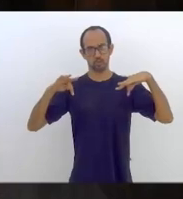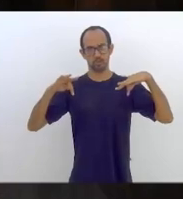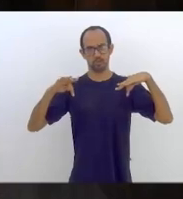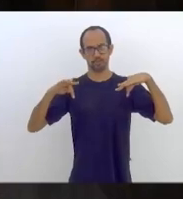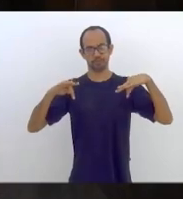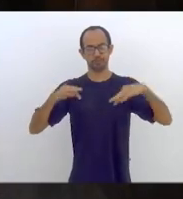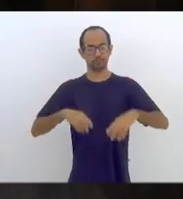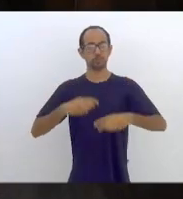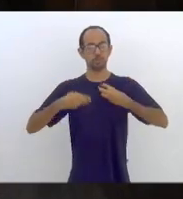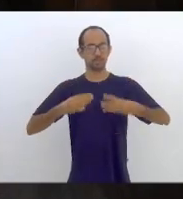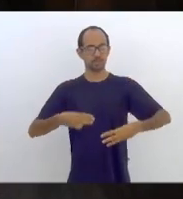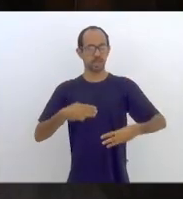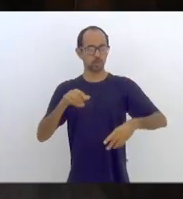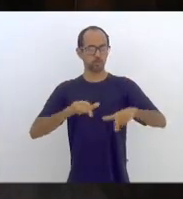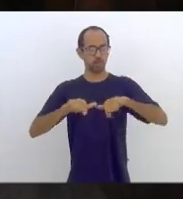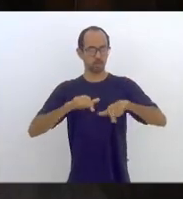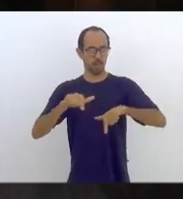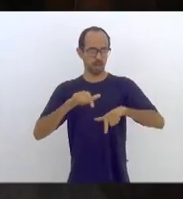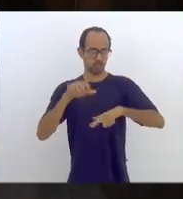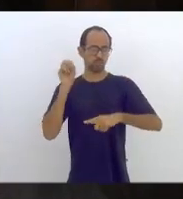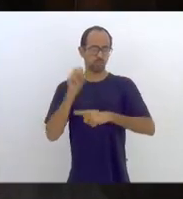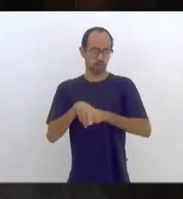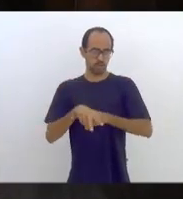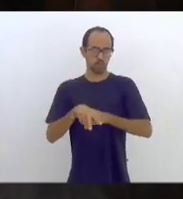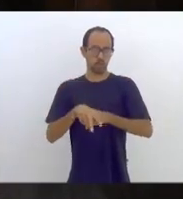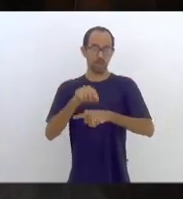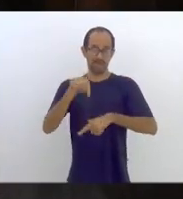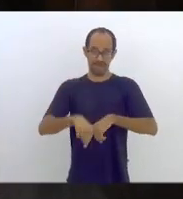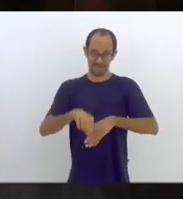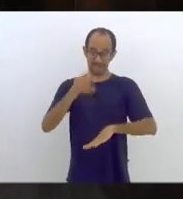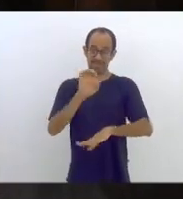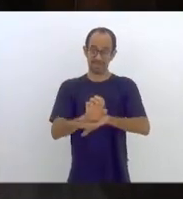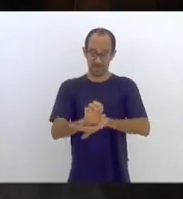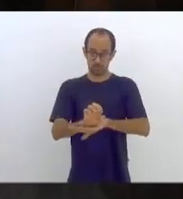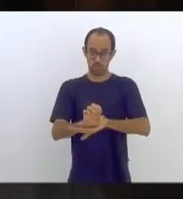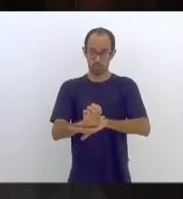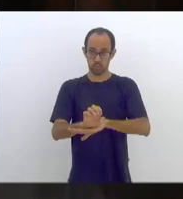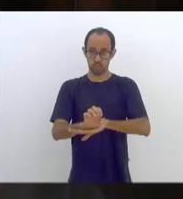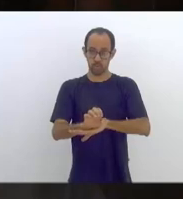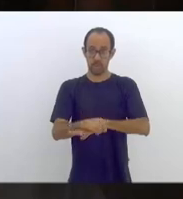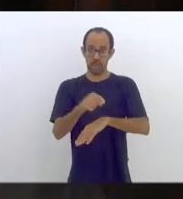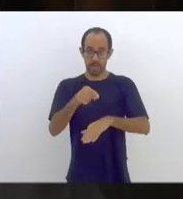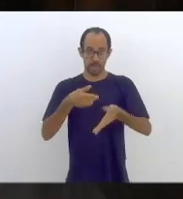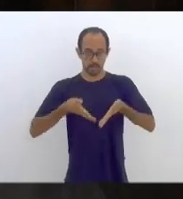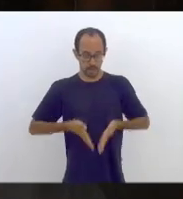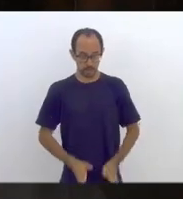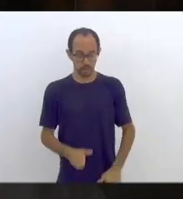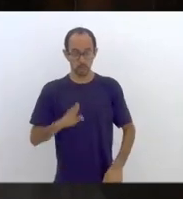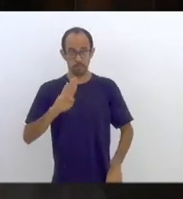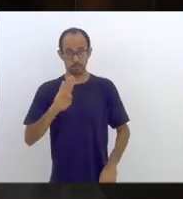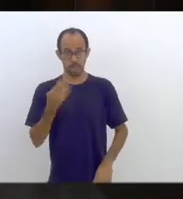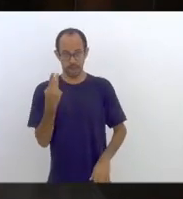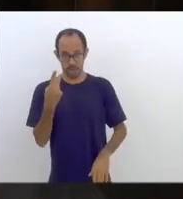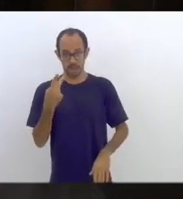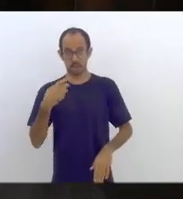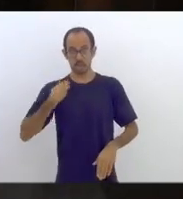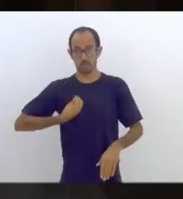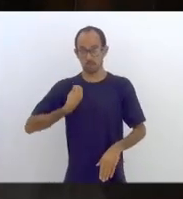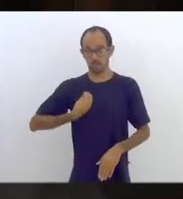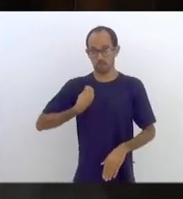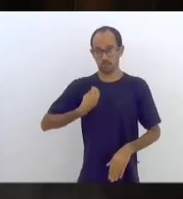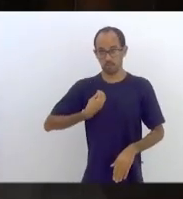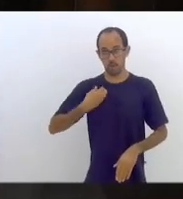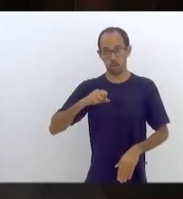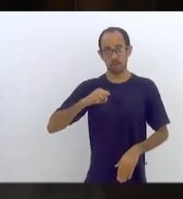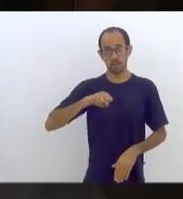este estado que é o estado do Rio de Janeiro Dornelles É de BH e viveu lá em